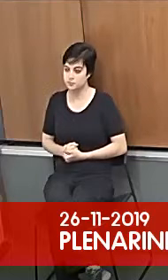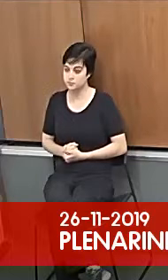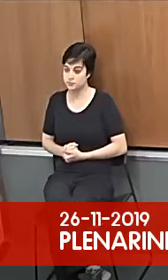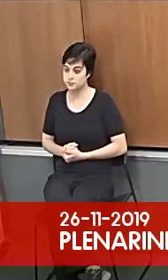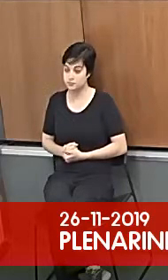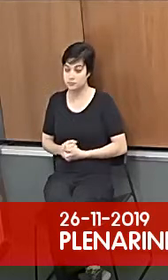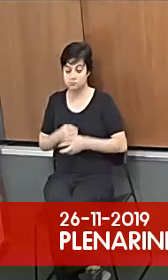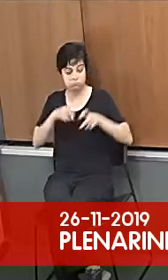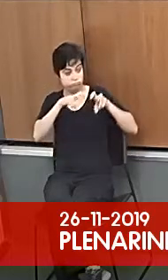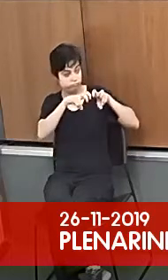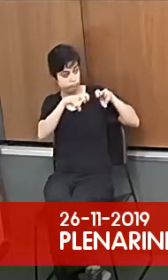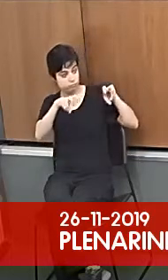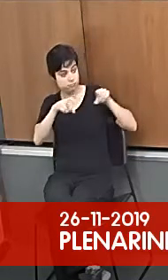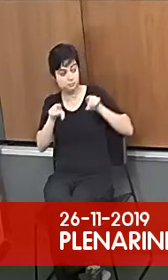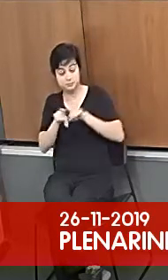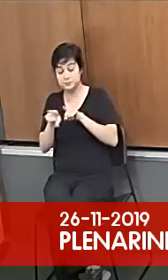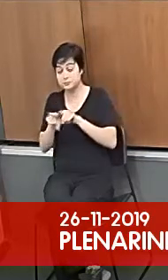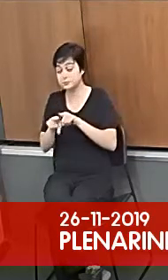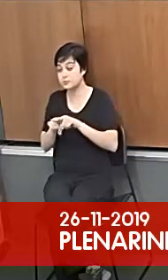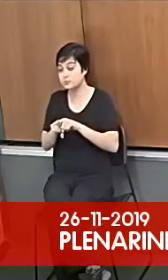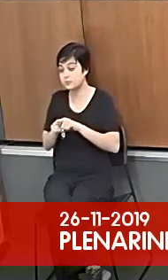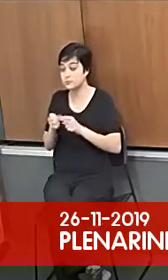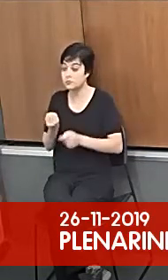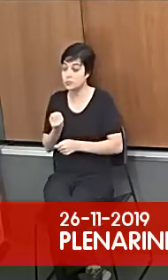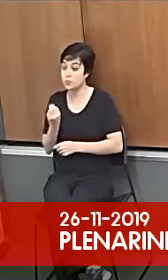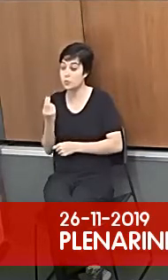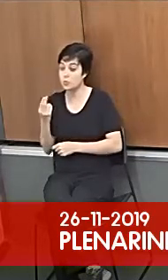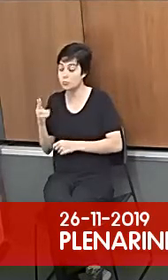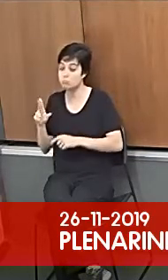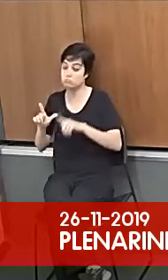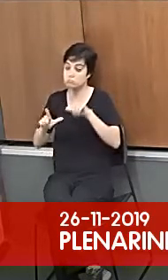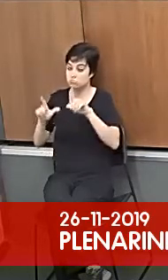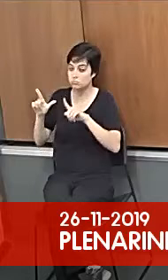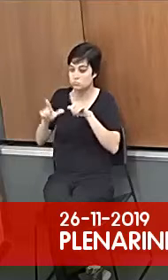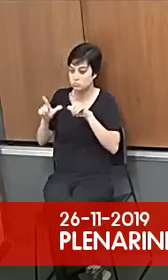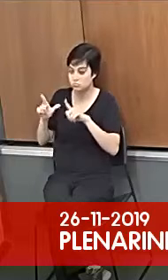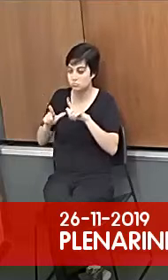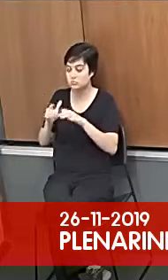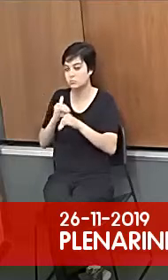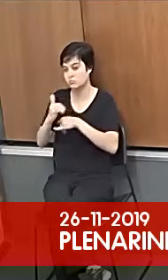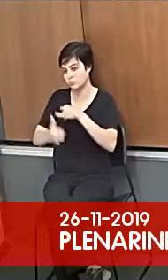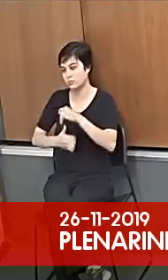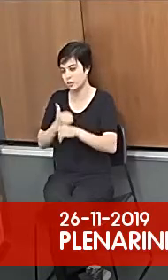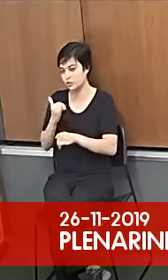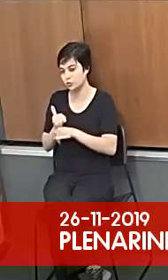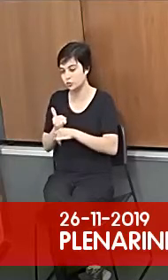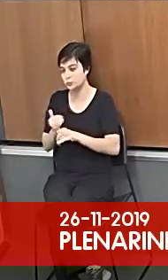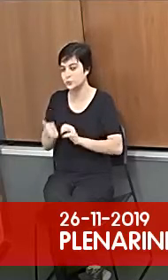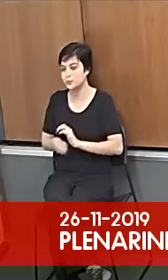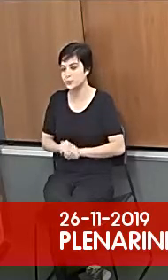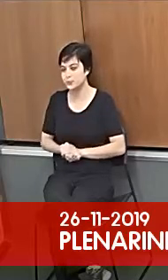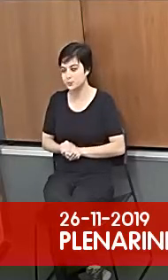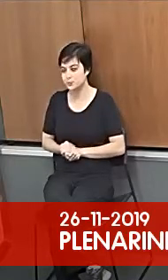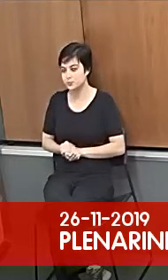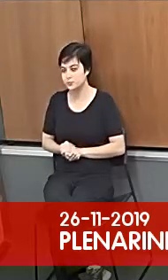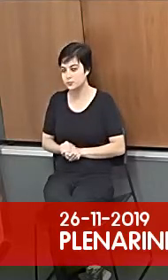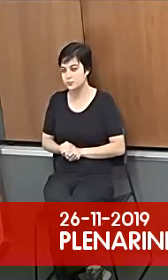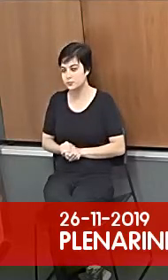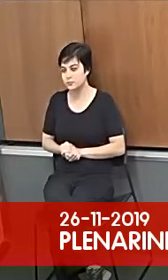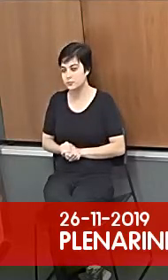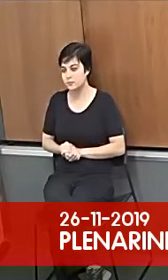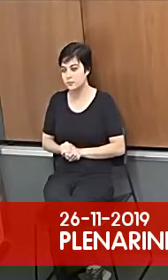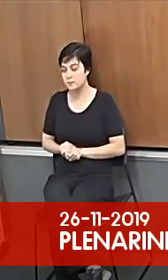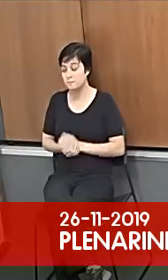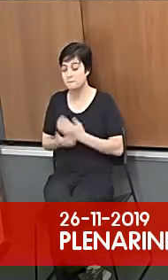na galeria, àqueles que nos acompanham pelos canais de comunicação dessa casa. Eu costumo dizer